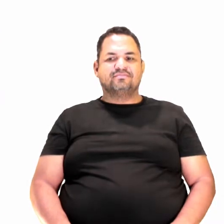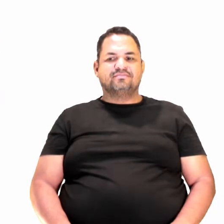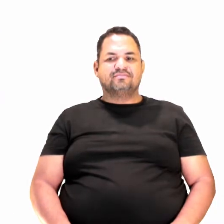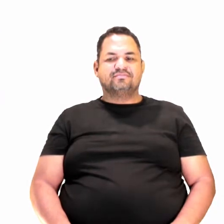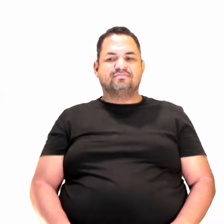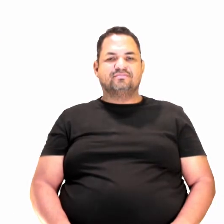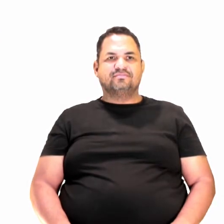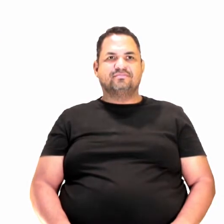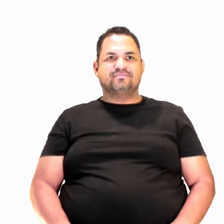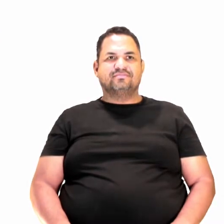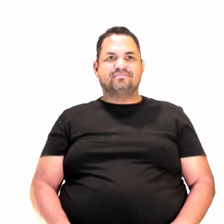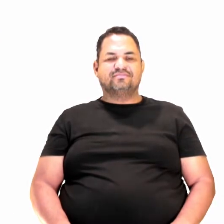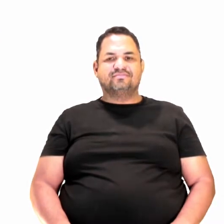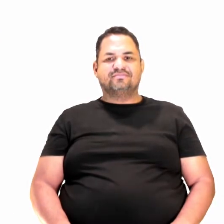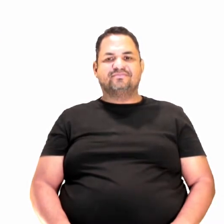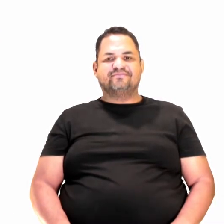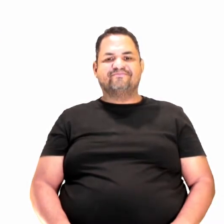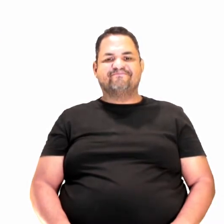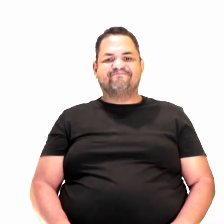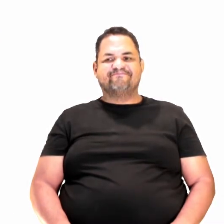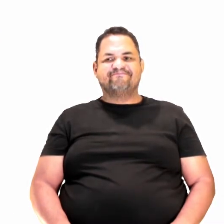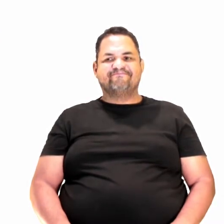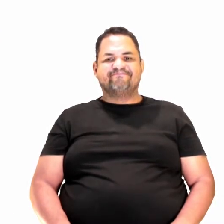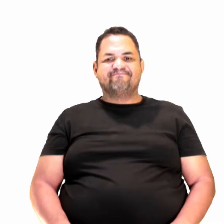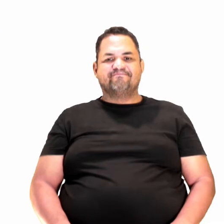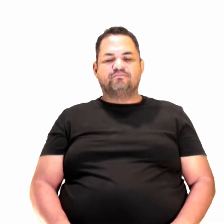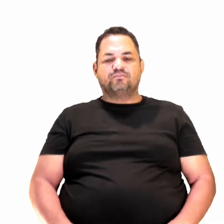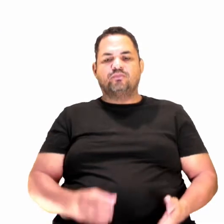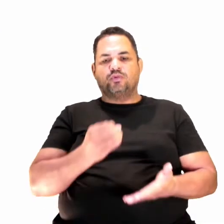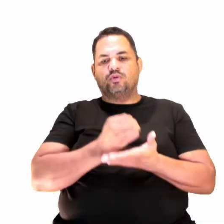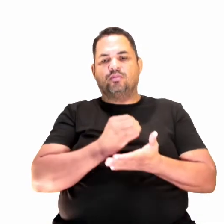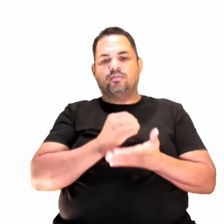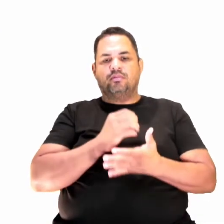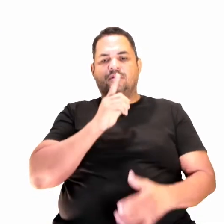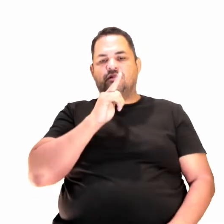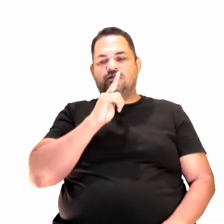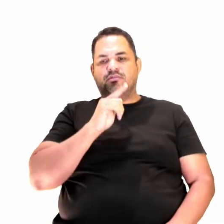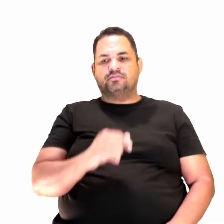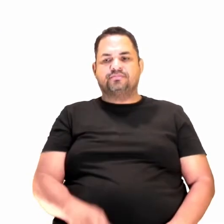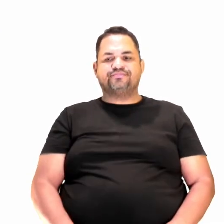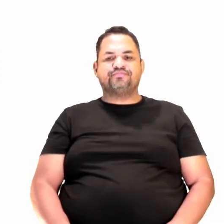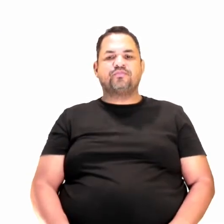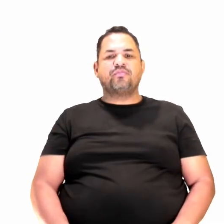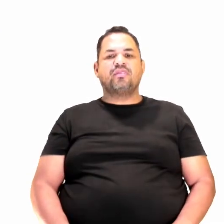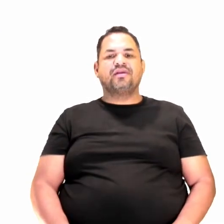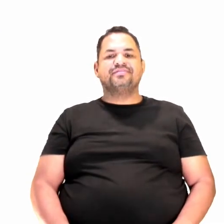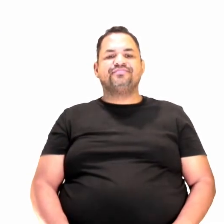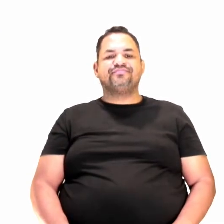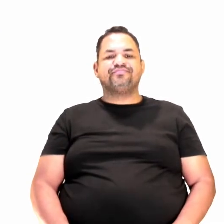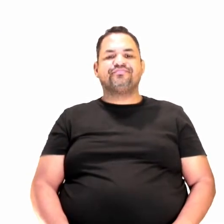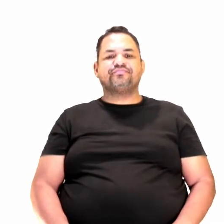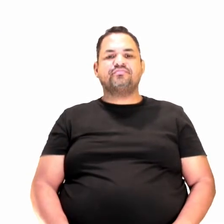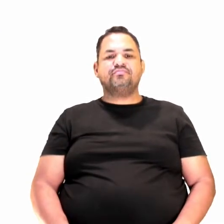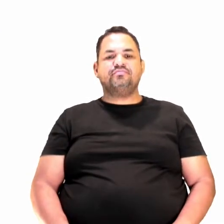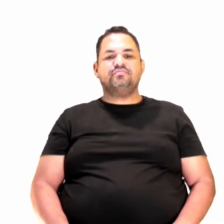no caso, lembra a palavra ondas, certo? A palavra ondas